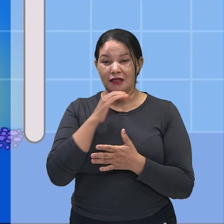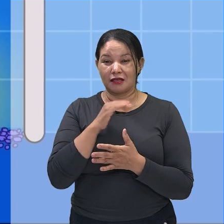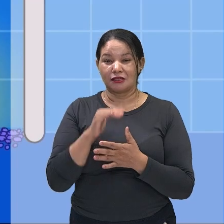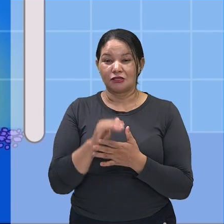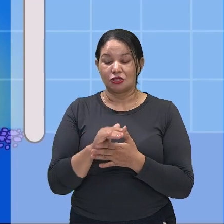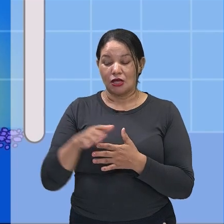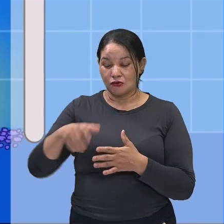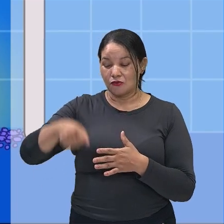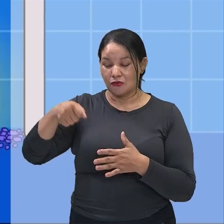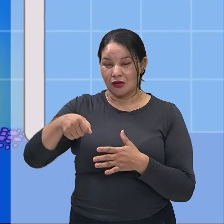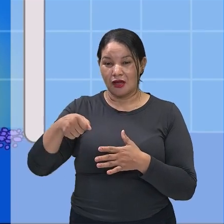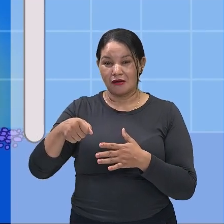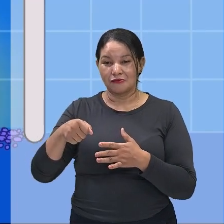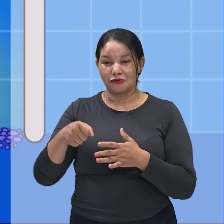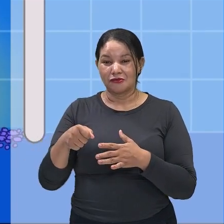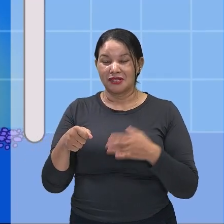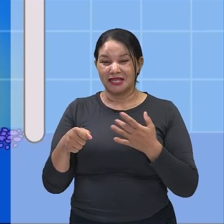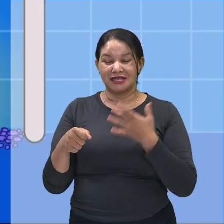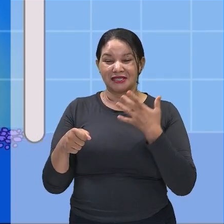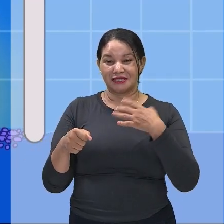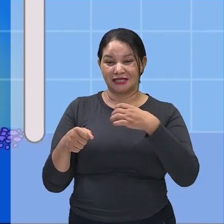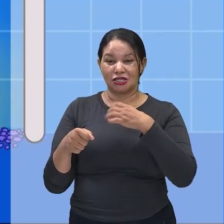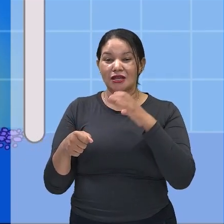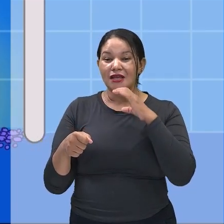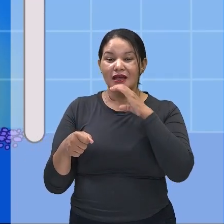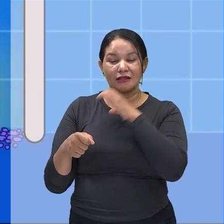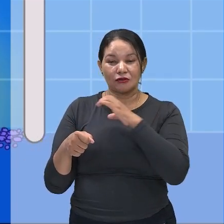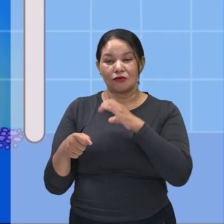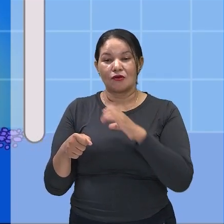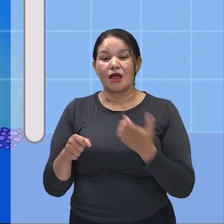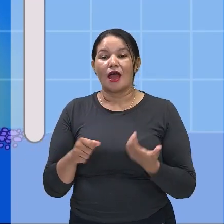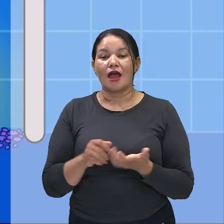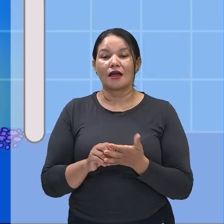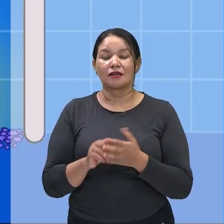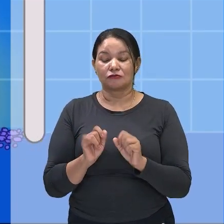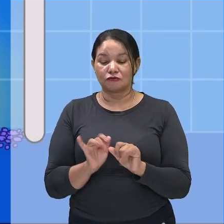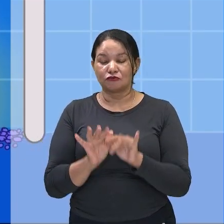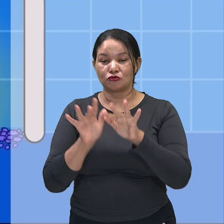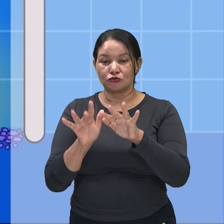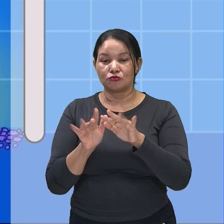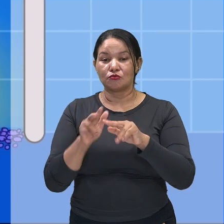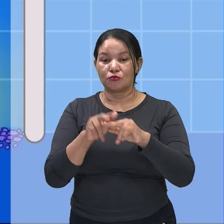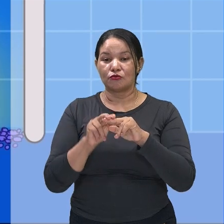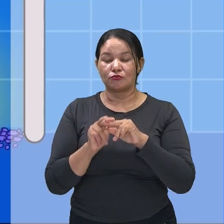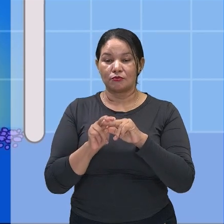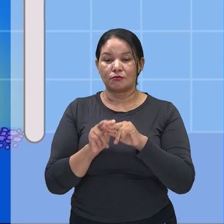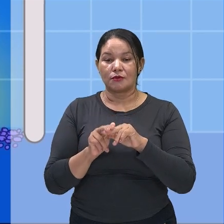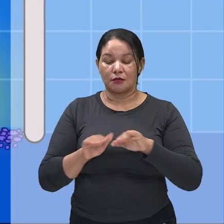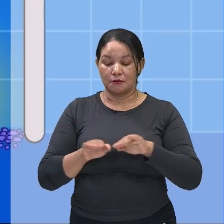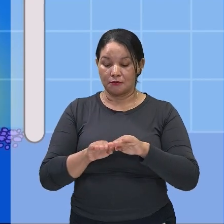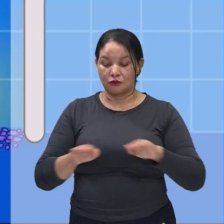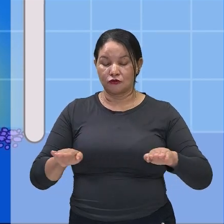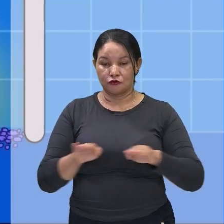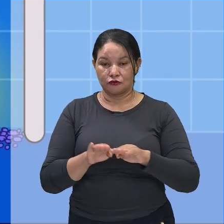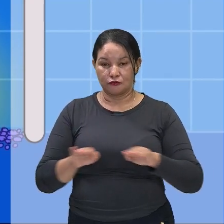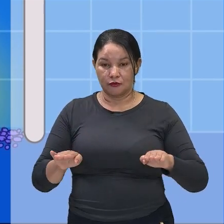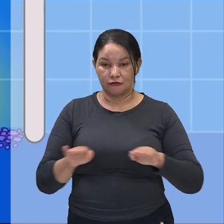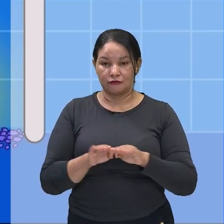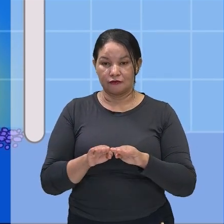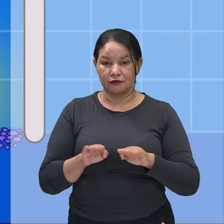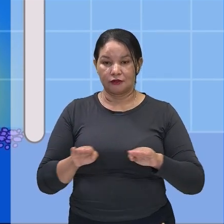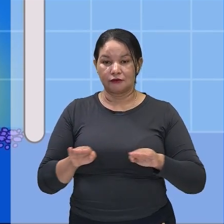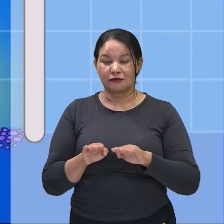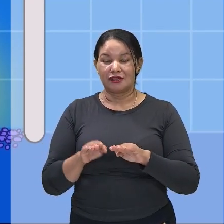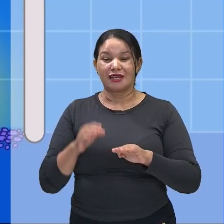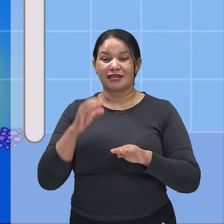ocorrendo a condução, que é a transferência de calor através de um material sólido, de uma parte mais